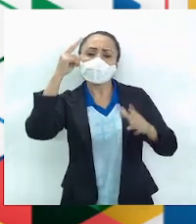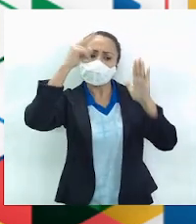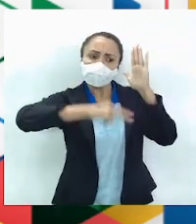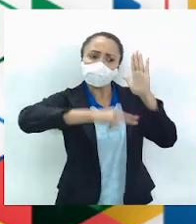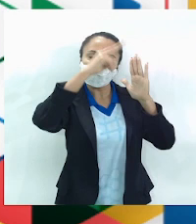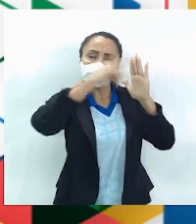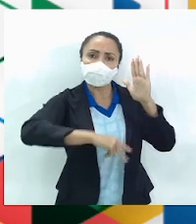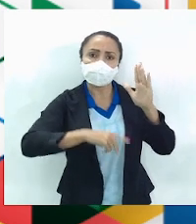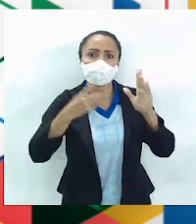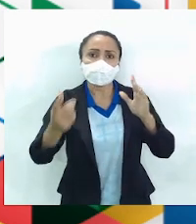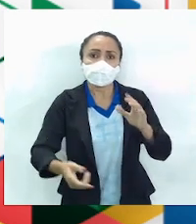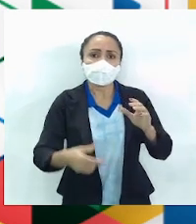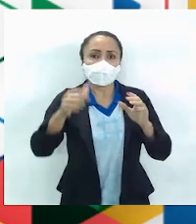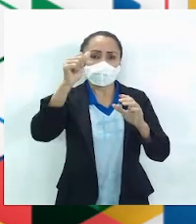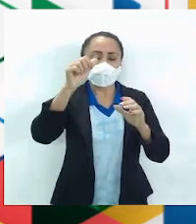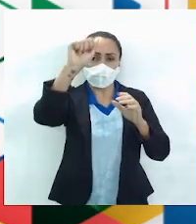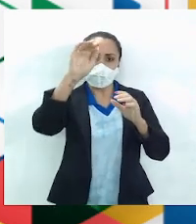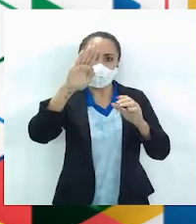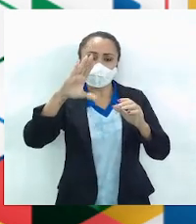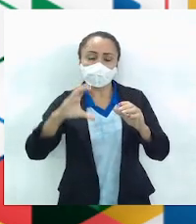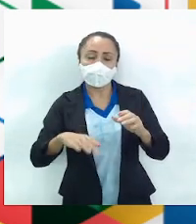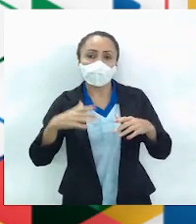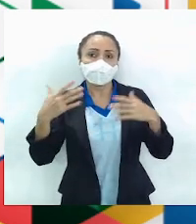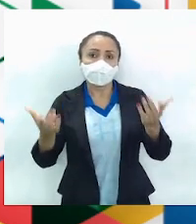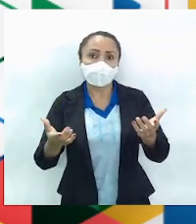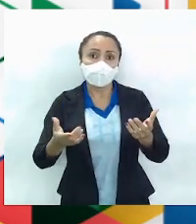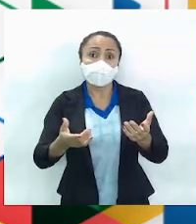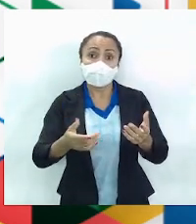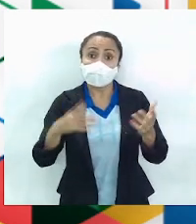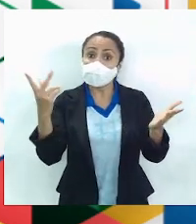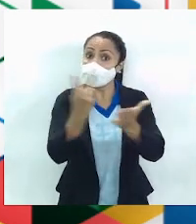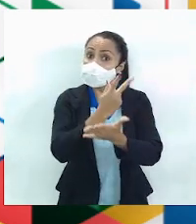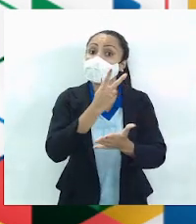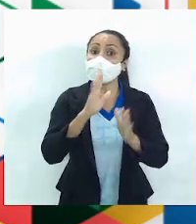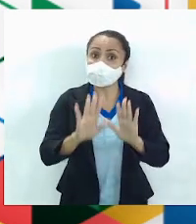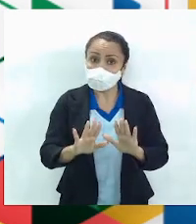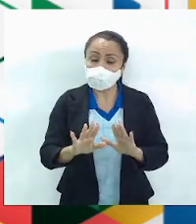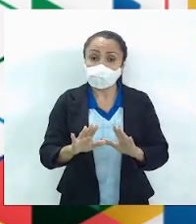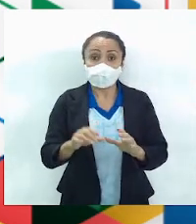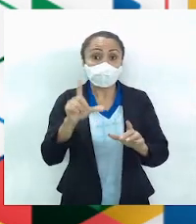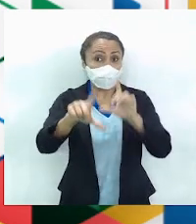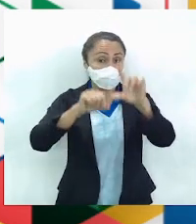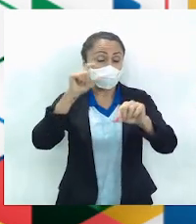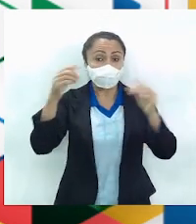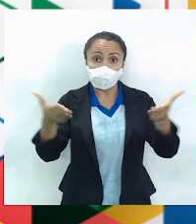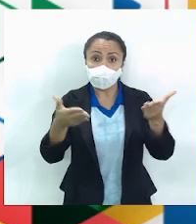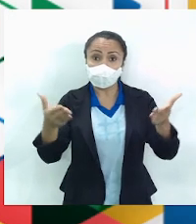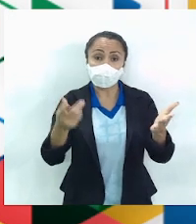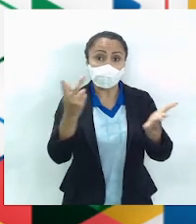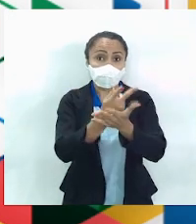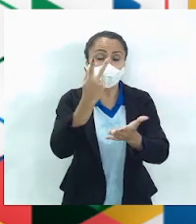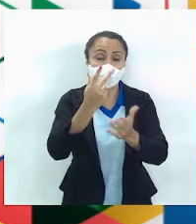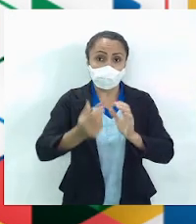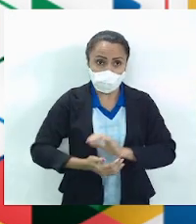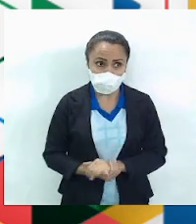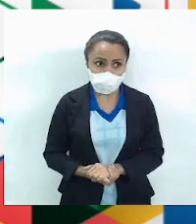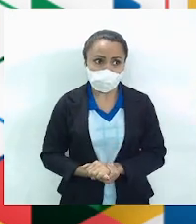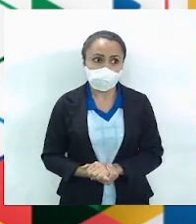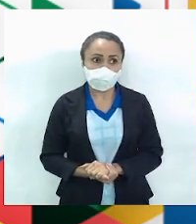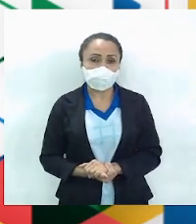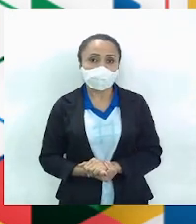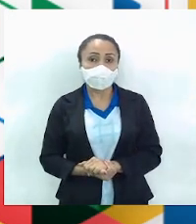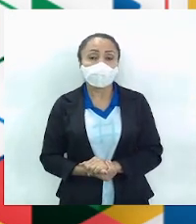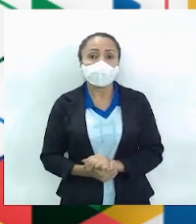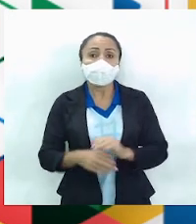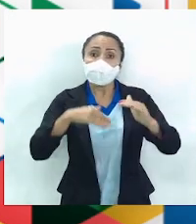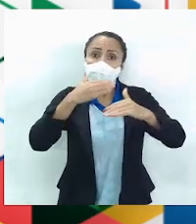atenta, nas alternativas abaixo, indicam uma atividade que não faz parte do setor terciário. Terciário é comércio e serviço,